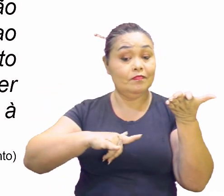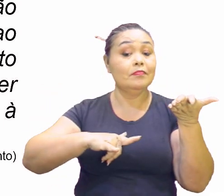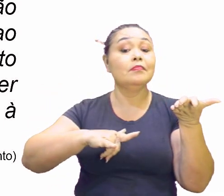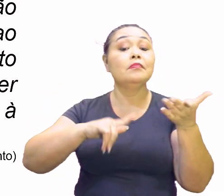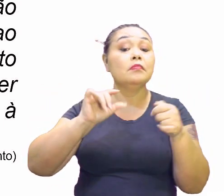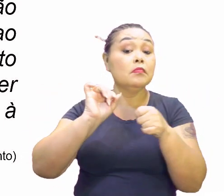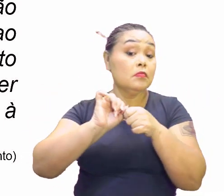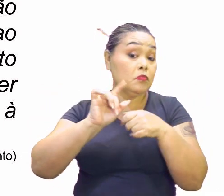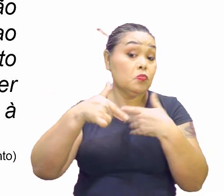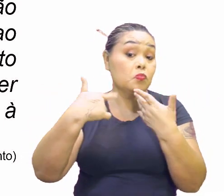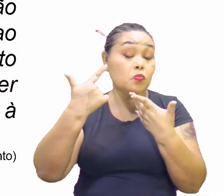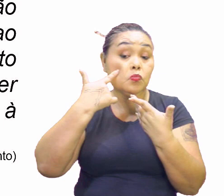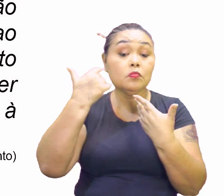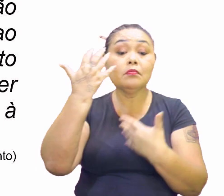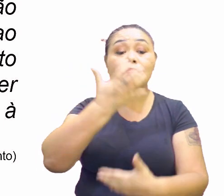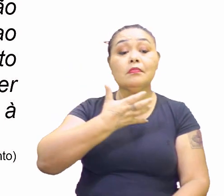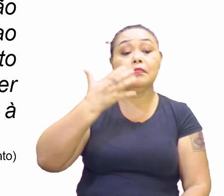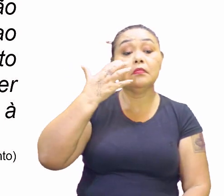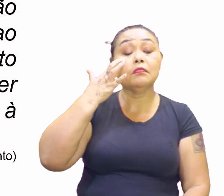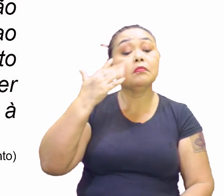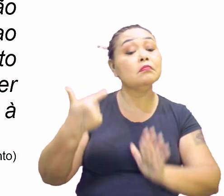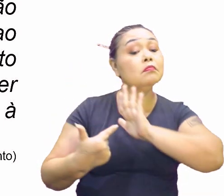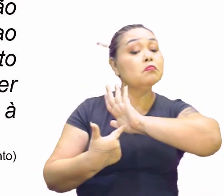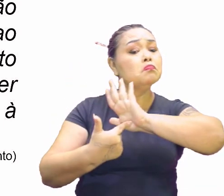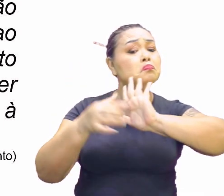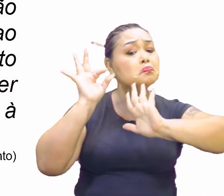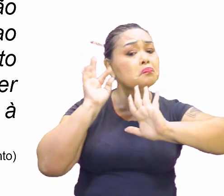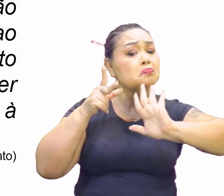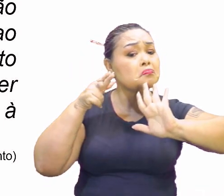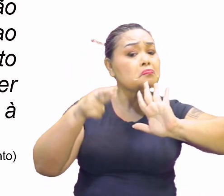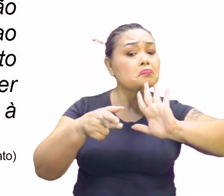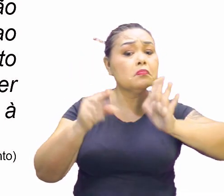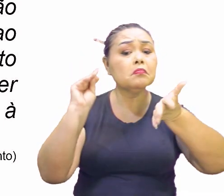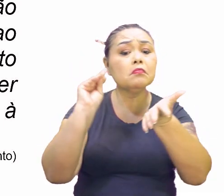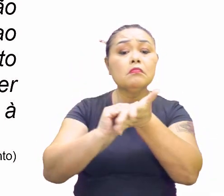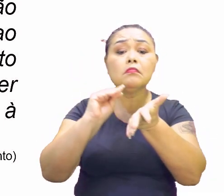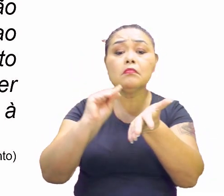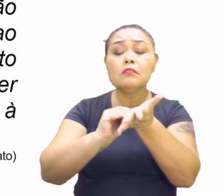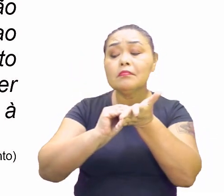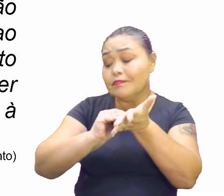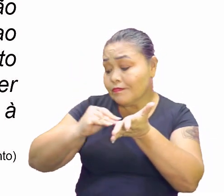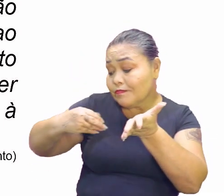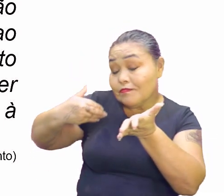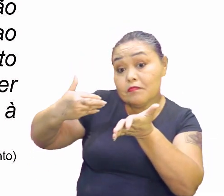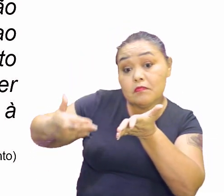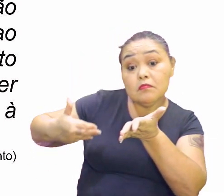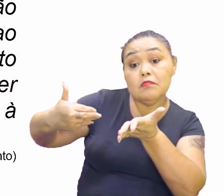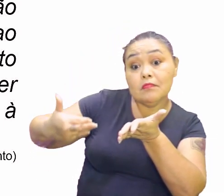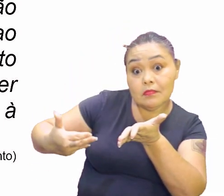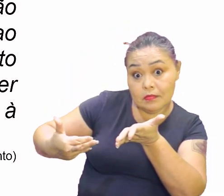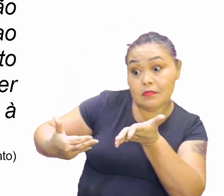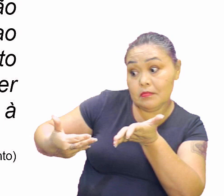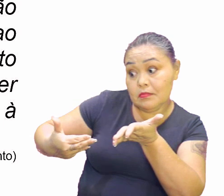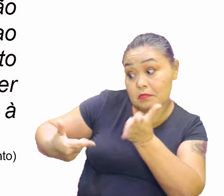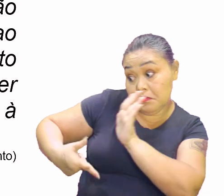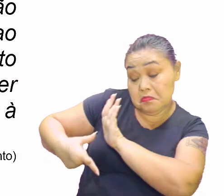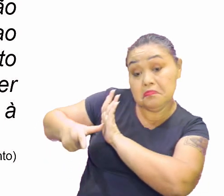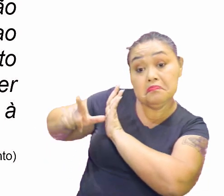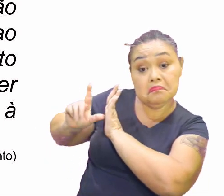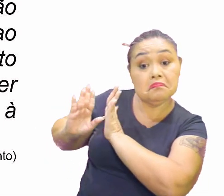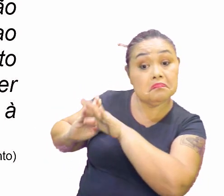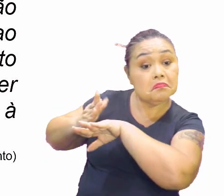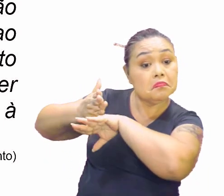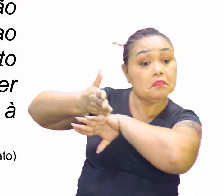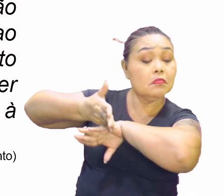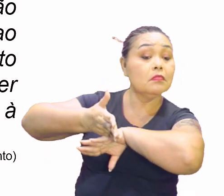civil, tal título da canção retrata exatamente a falta das prerrogativas